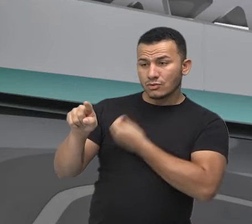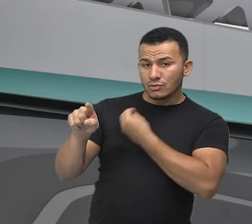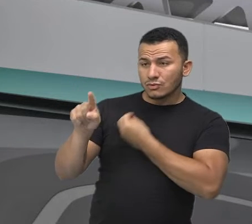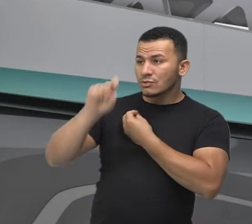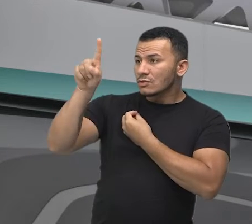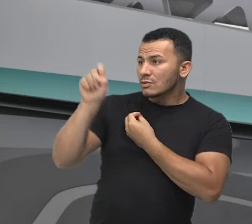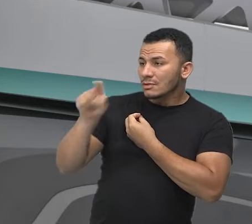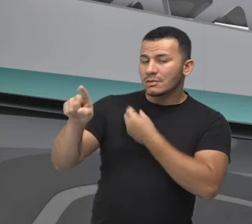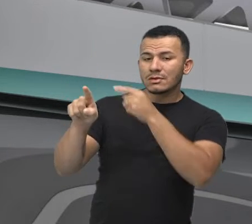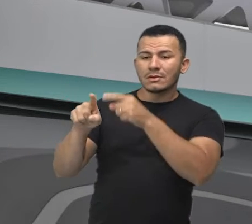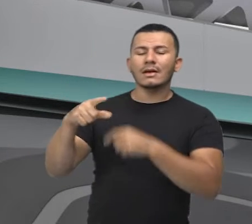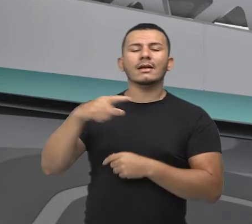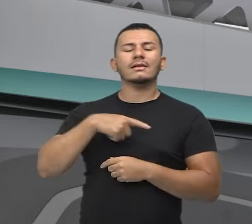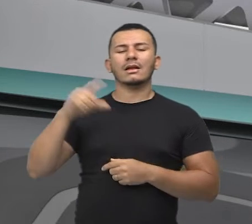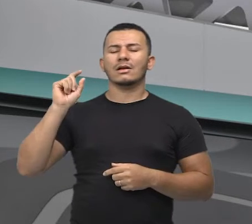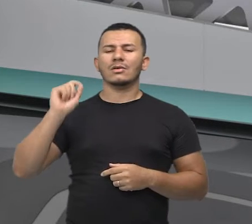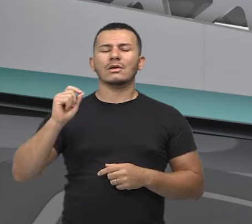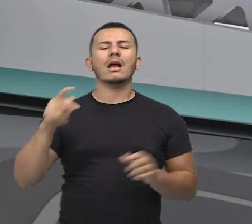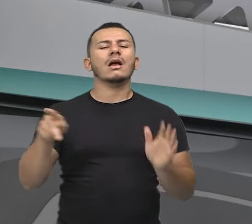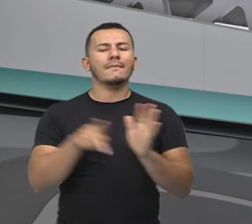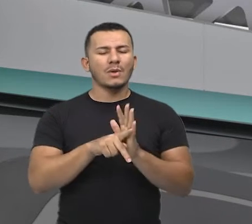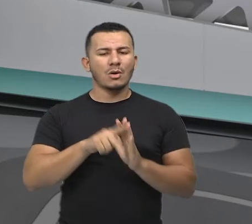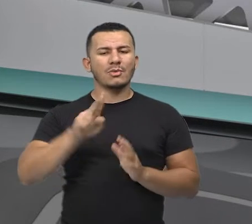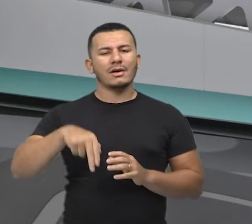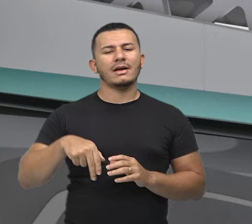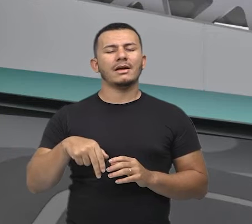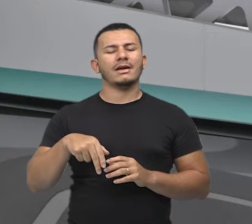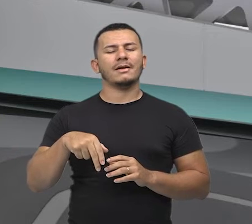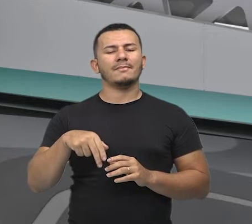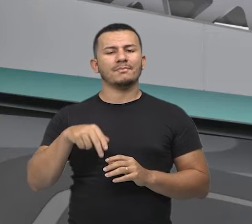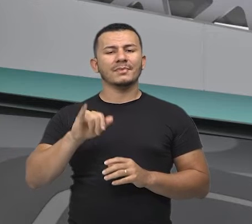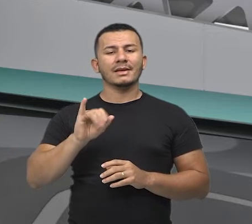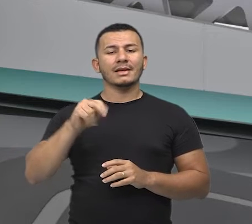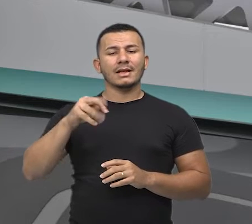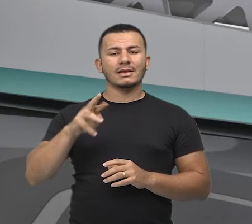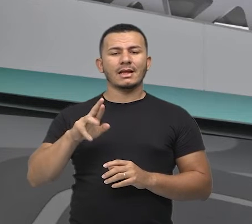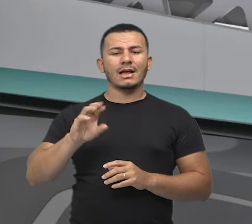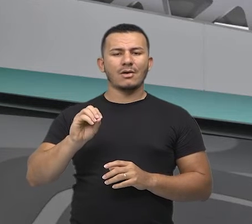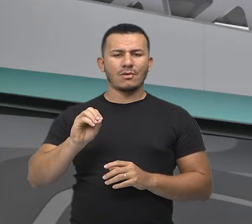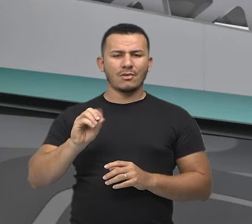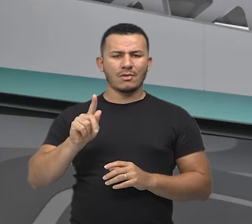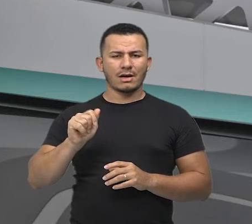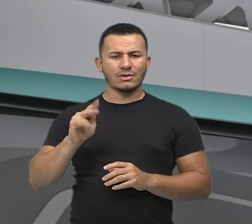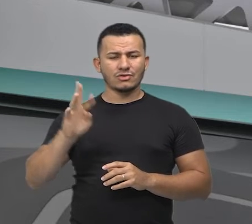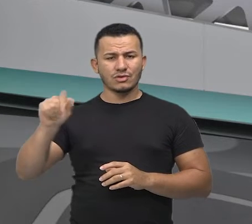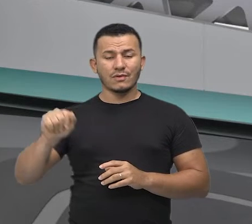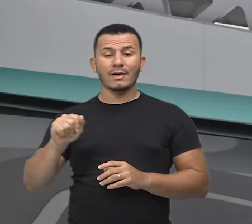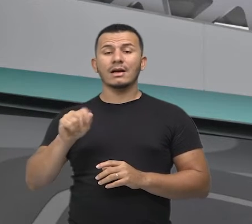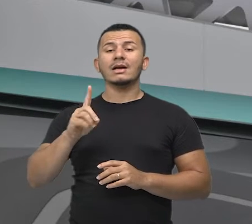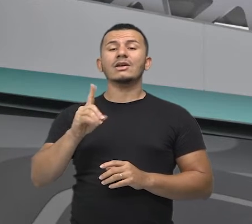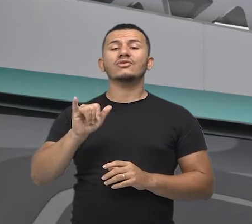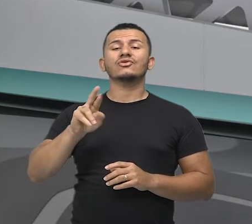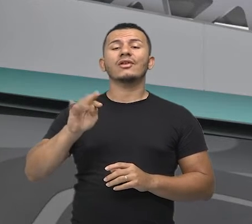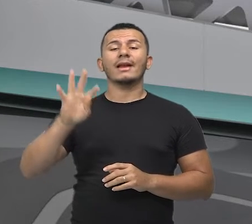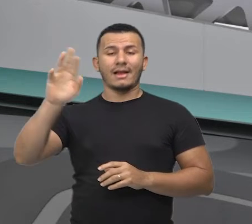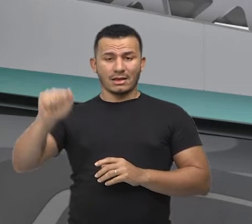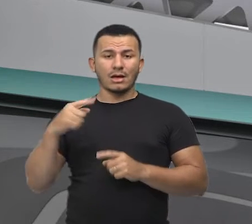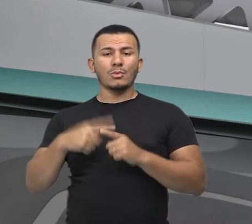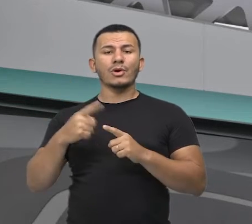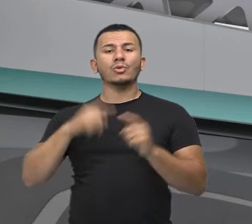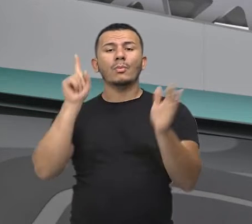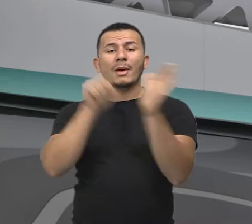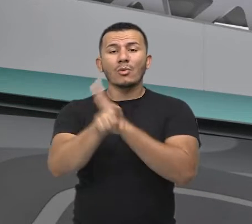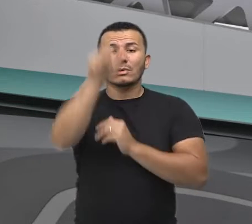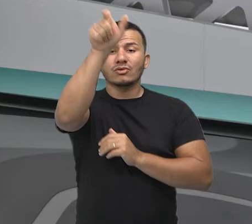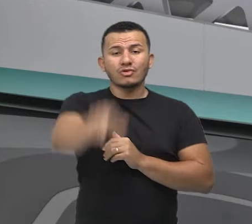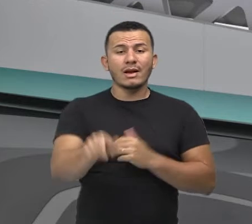presente, observem que eu tenho aqui uma frase interrogativa direta. Eu estou perguntando diretamente para a pessoa.